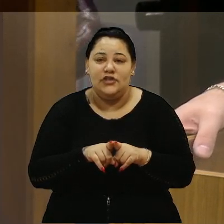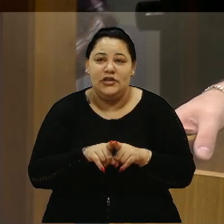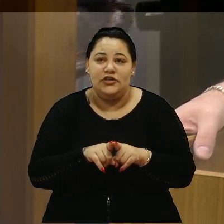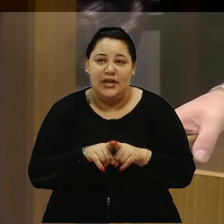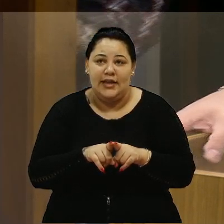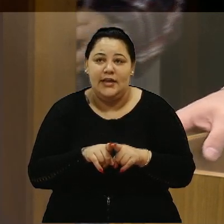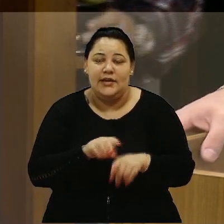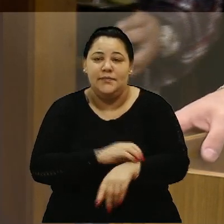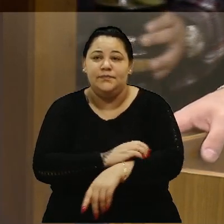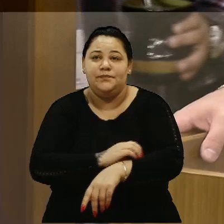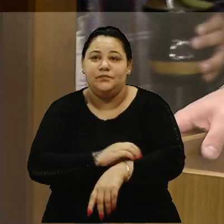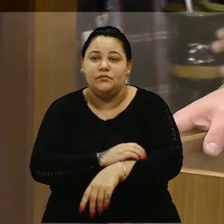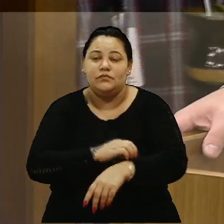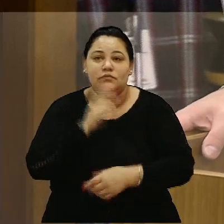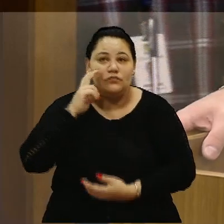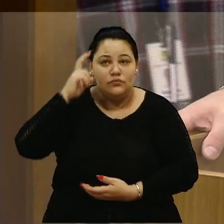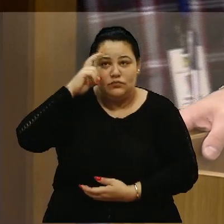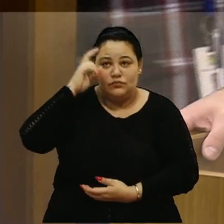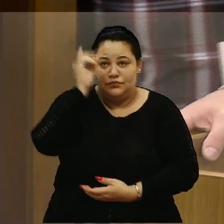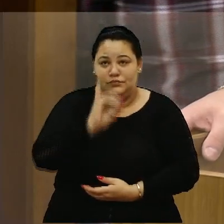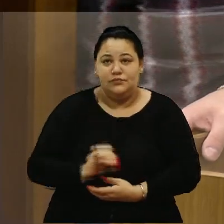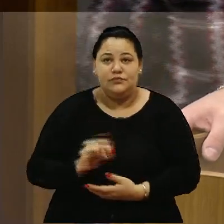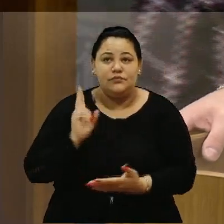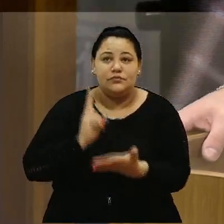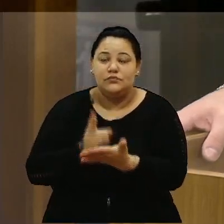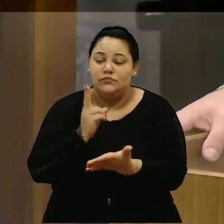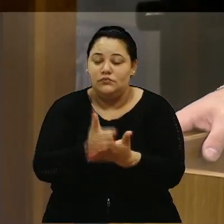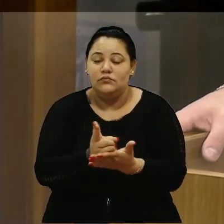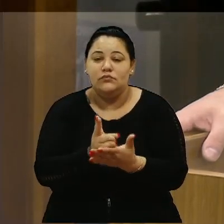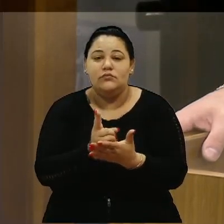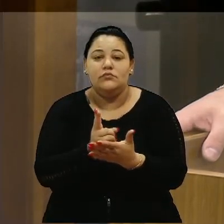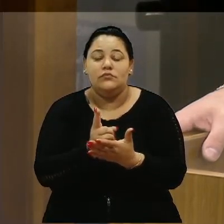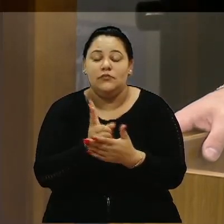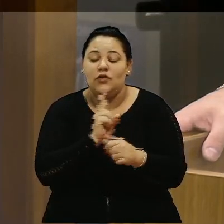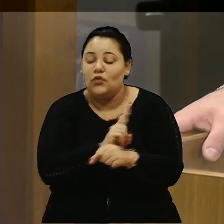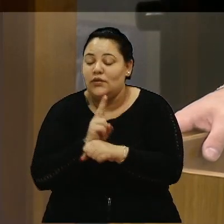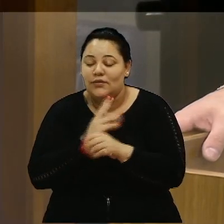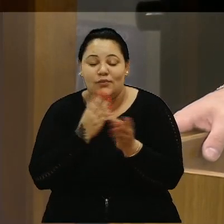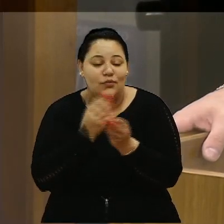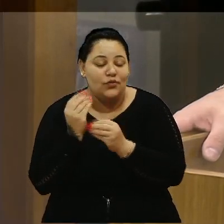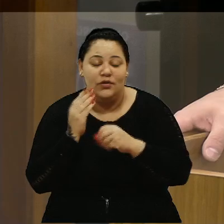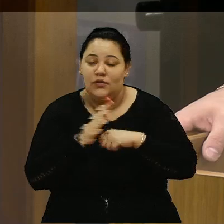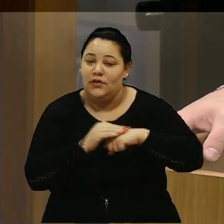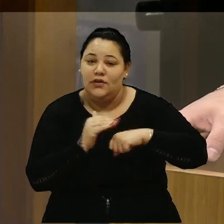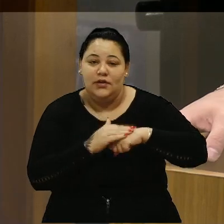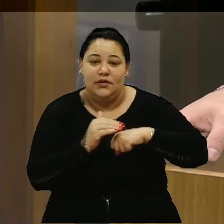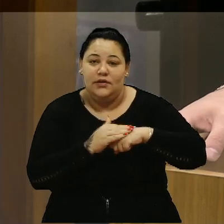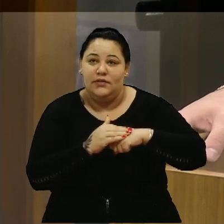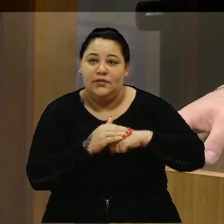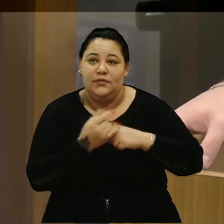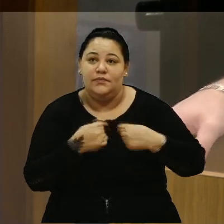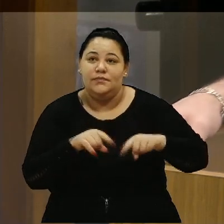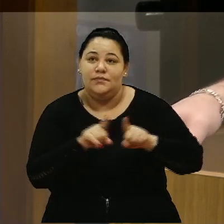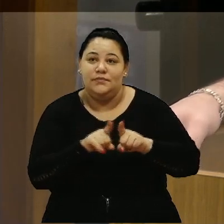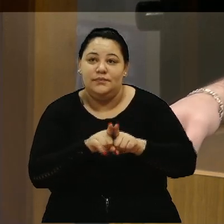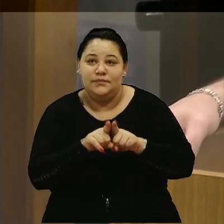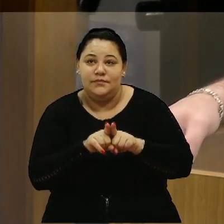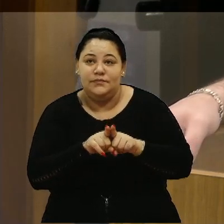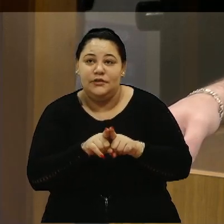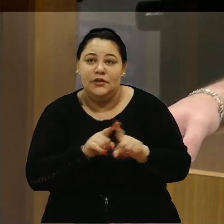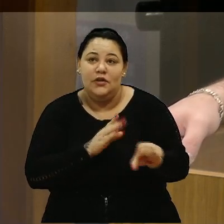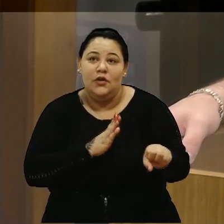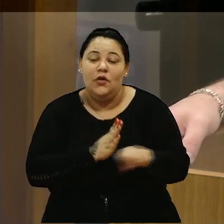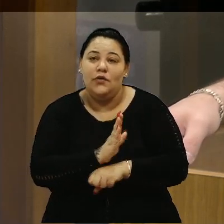cultura italiana sempre foi mantida e preservada com muito carinho. E aqui nós podemos rememorar que foi aprovado por essa